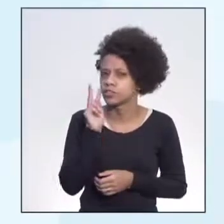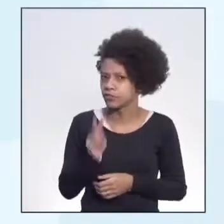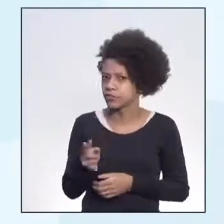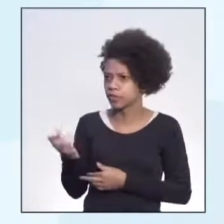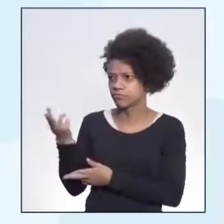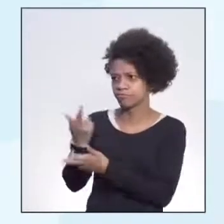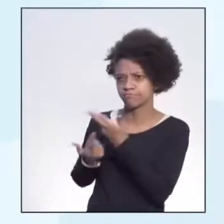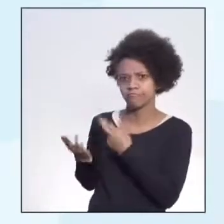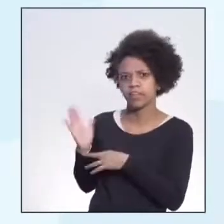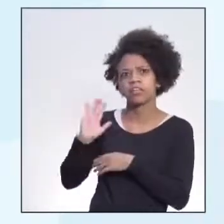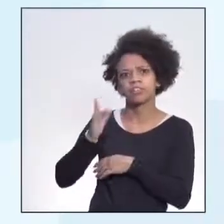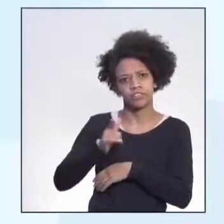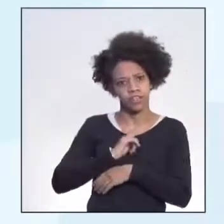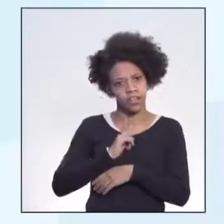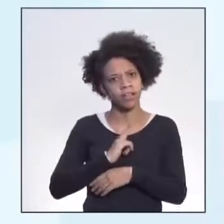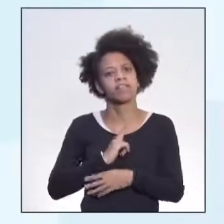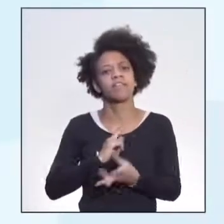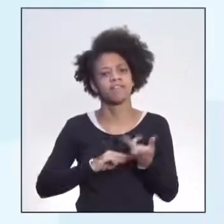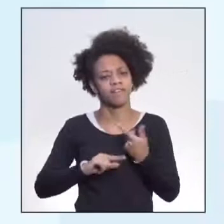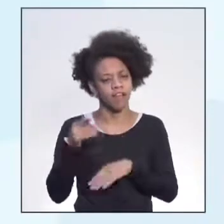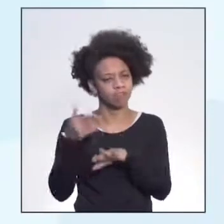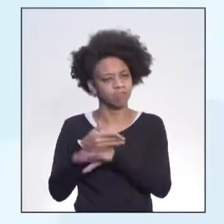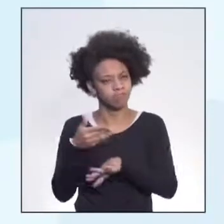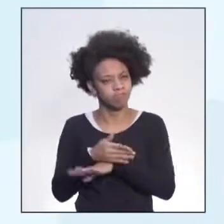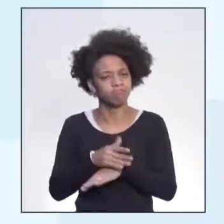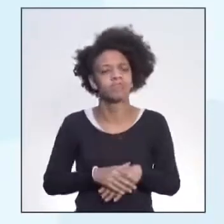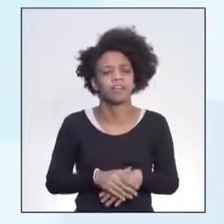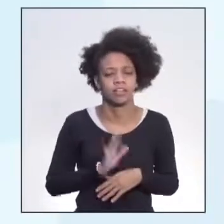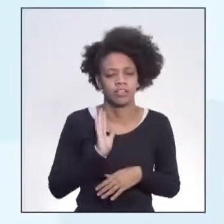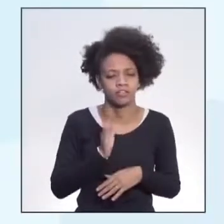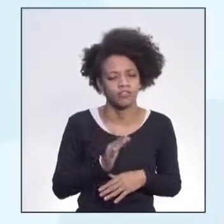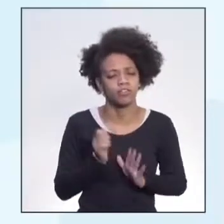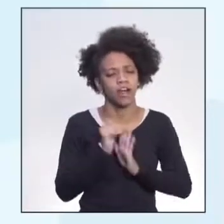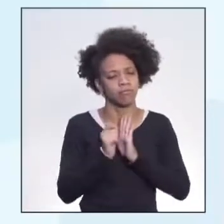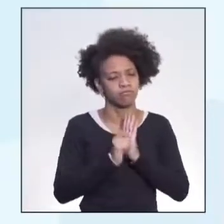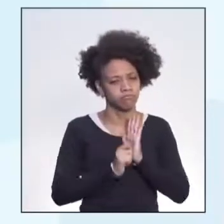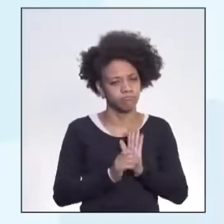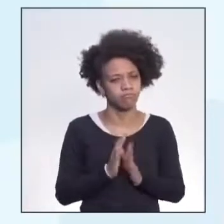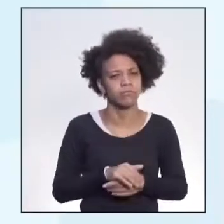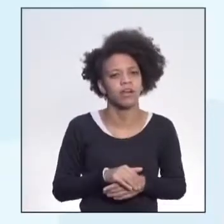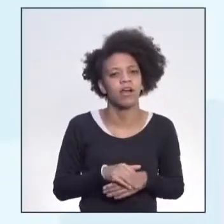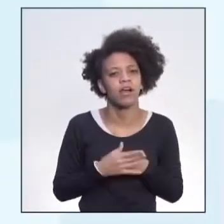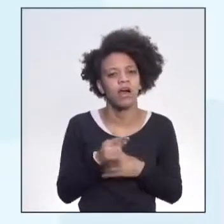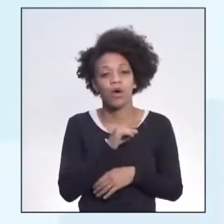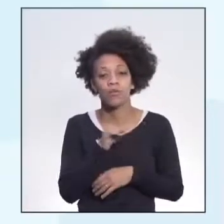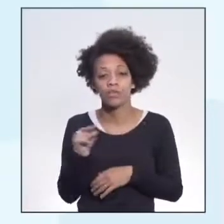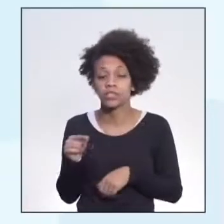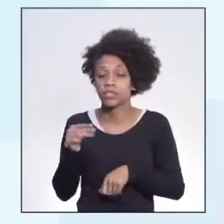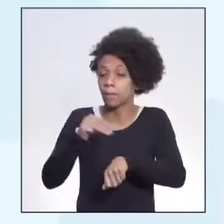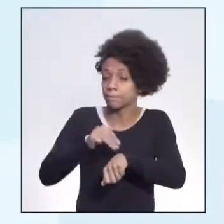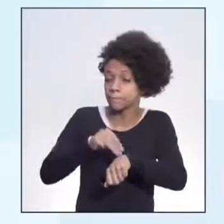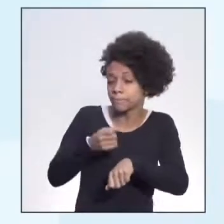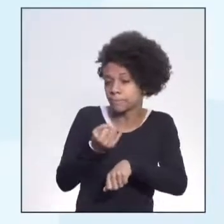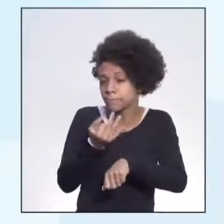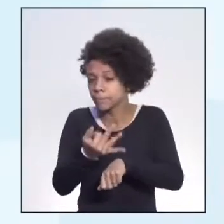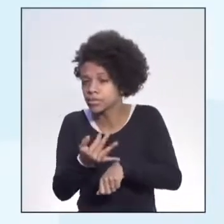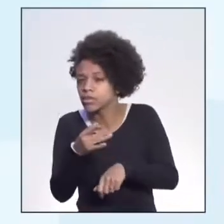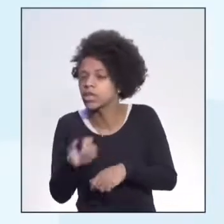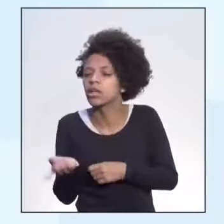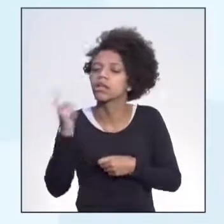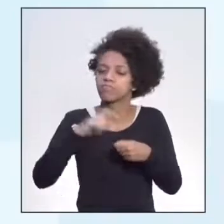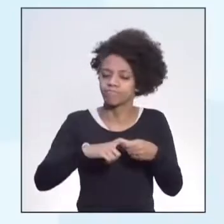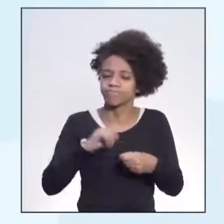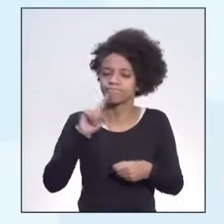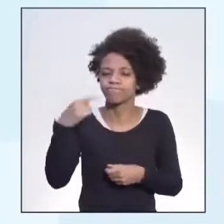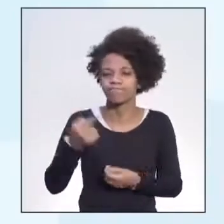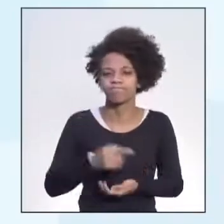professora, que a gente já tem muitas contribuições. O pessoal já começou a registrar, vai ficar para vocês por alguns minutos e daqui a pouco a gente volta.